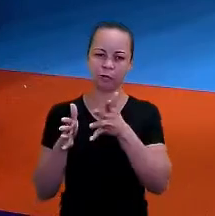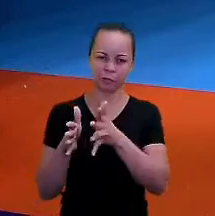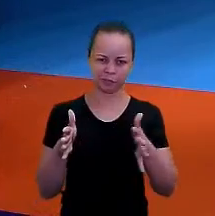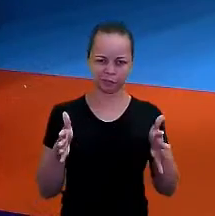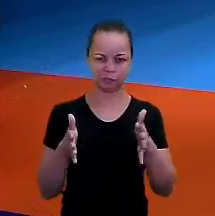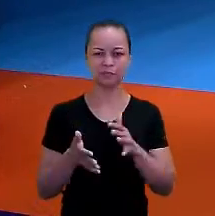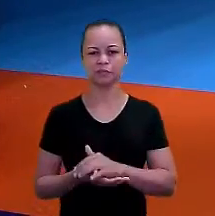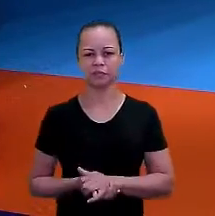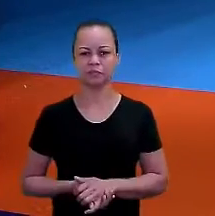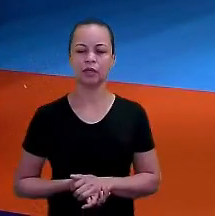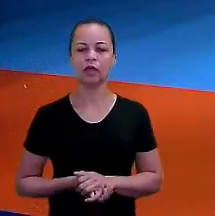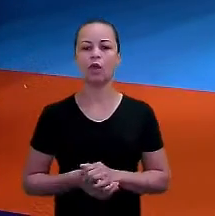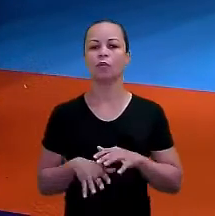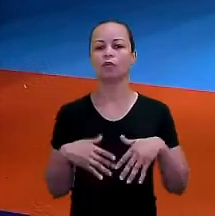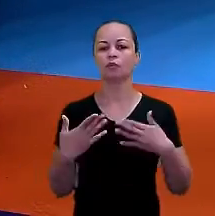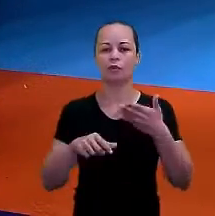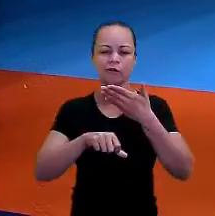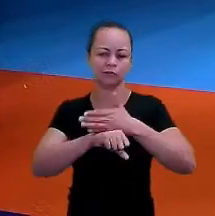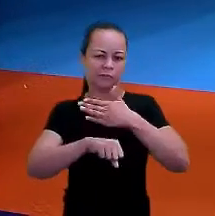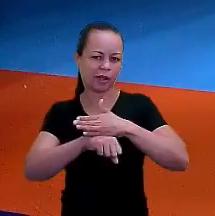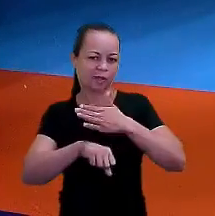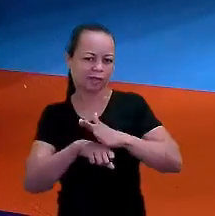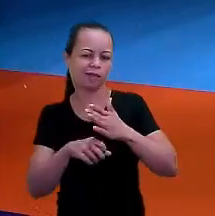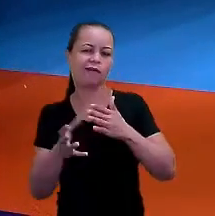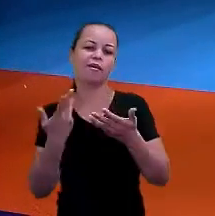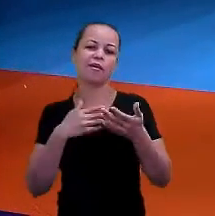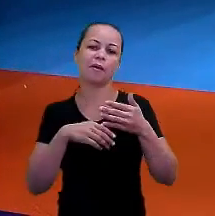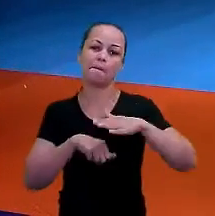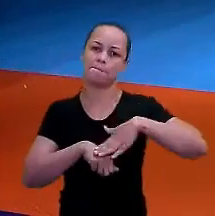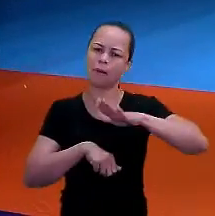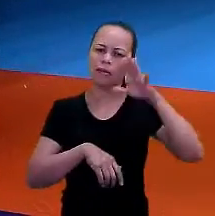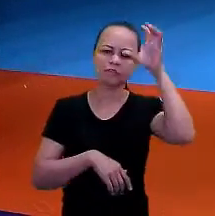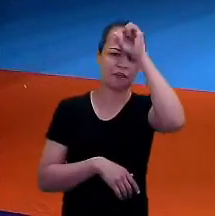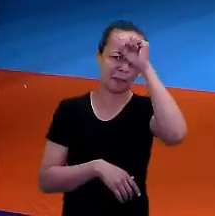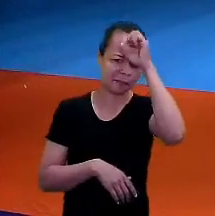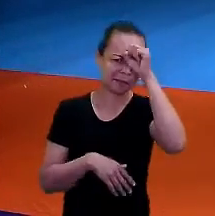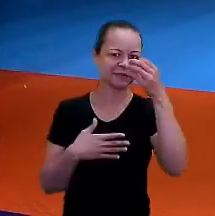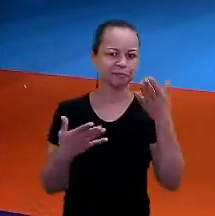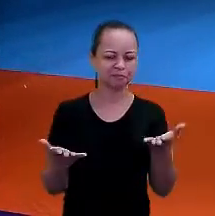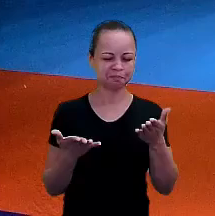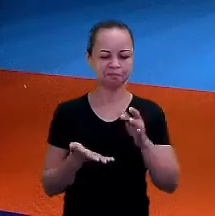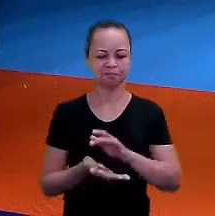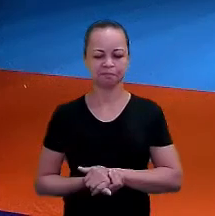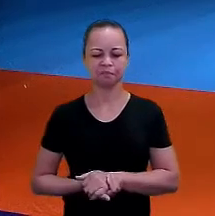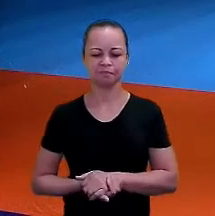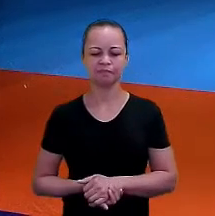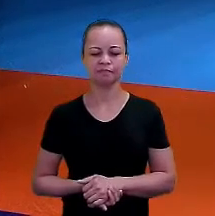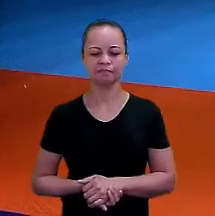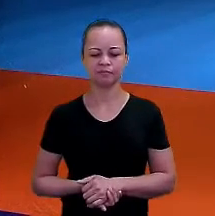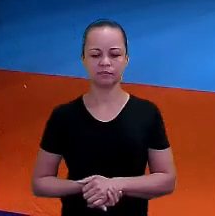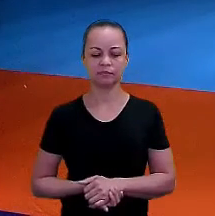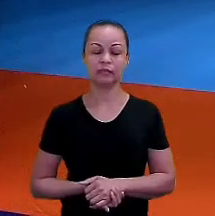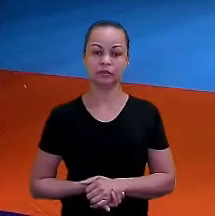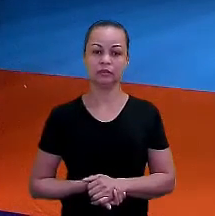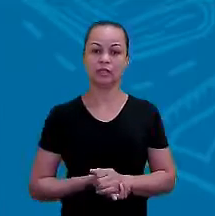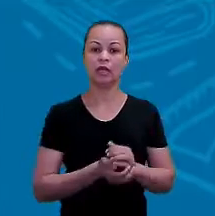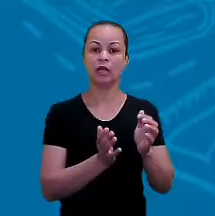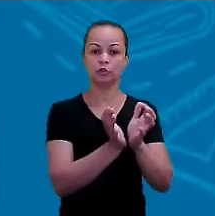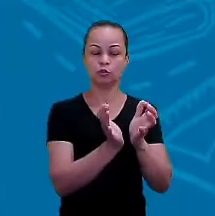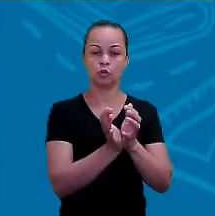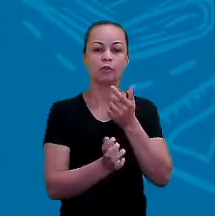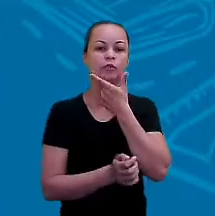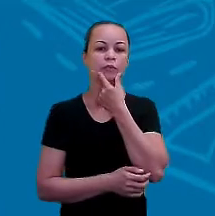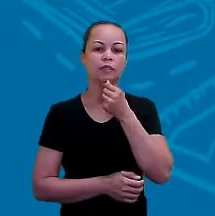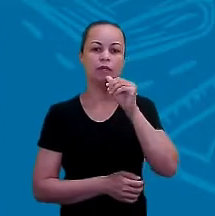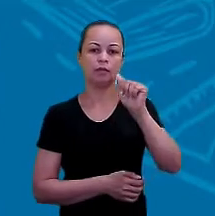continua. Quanto mais a gente pratica, mais a gente aprende. Ó, a turma de André vai participar de uma gincana